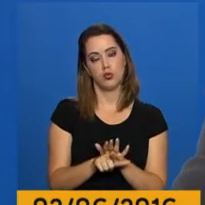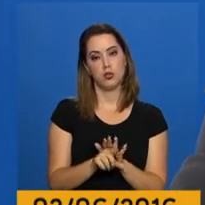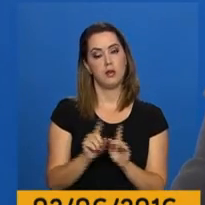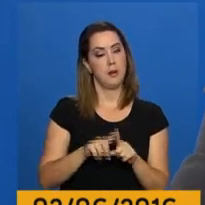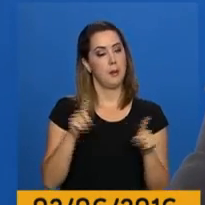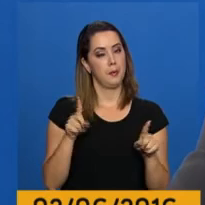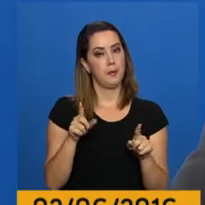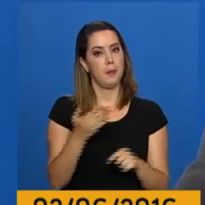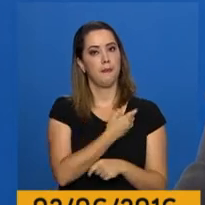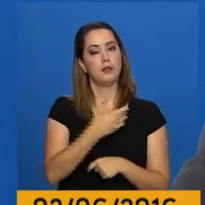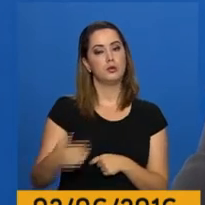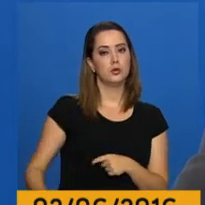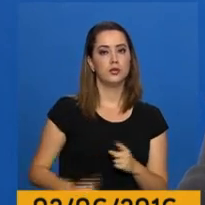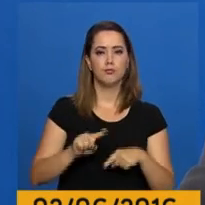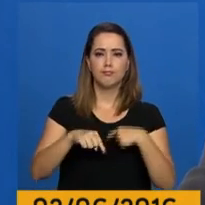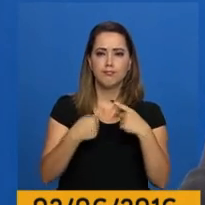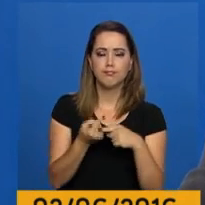ainda tomará